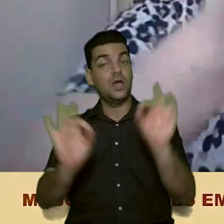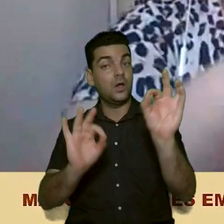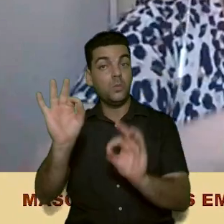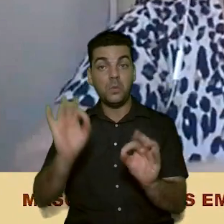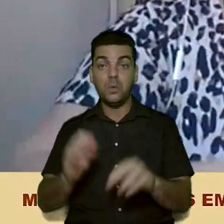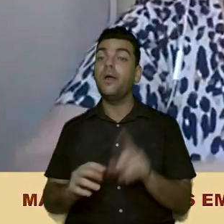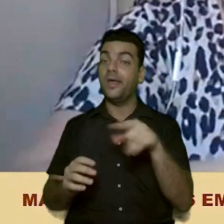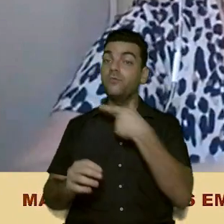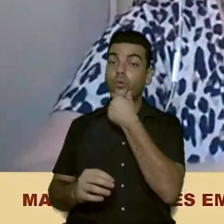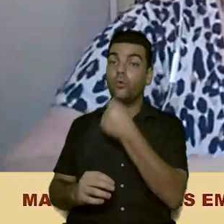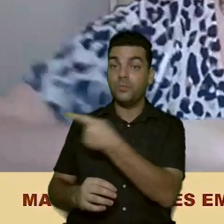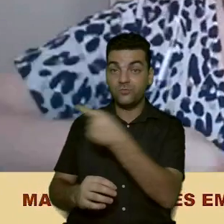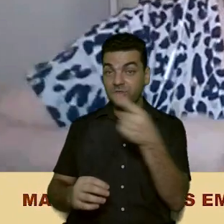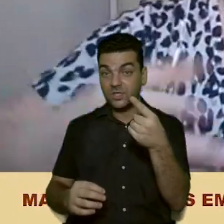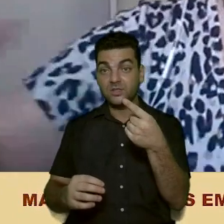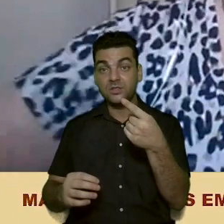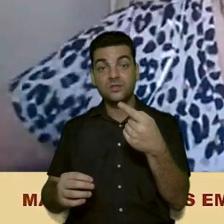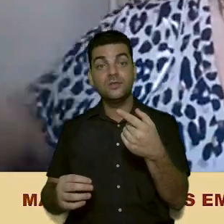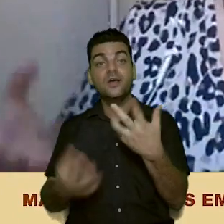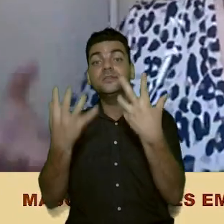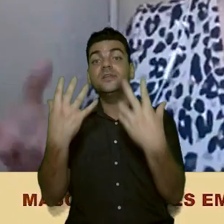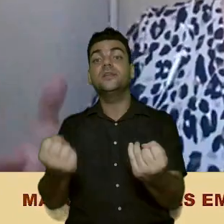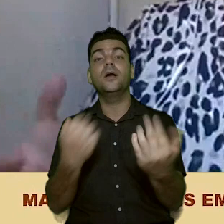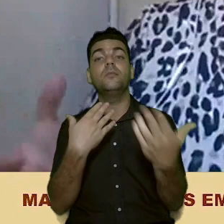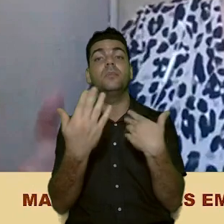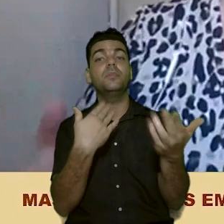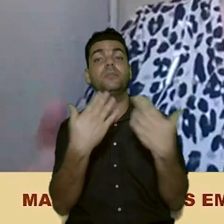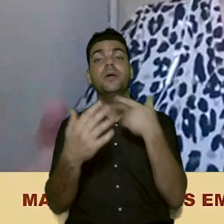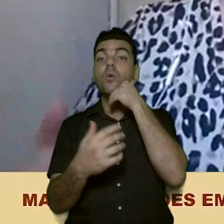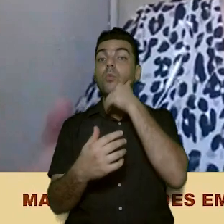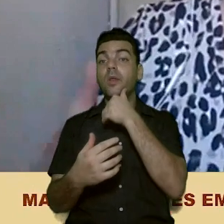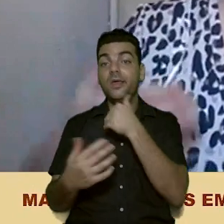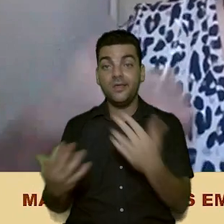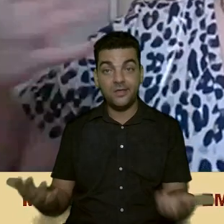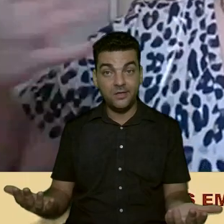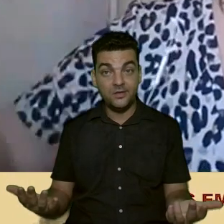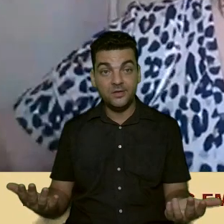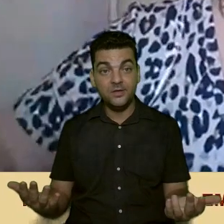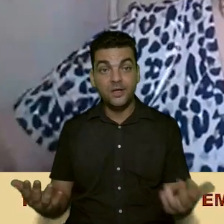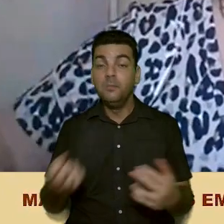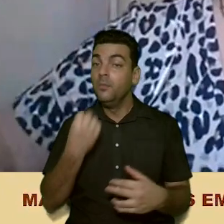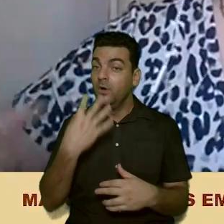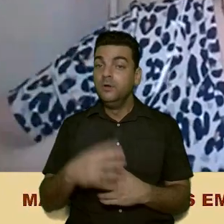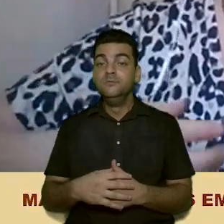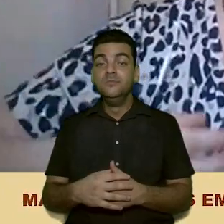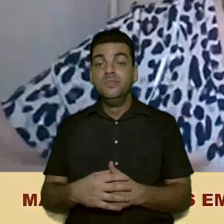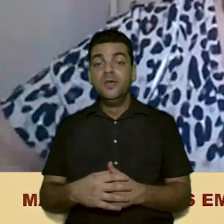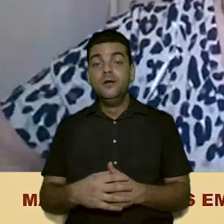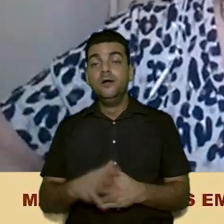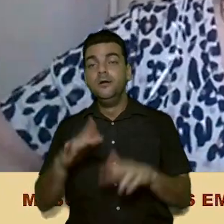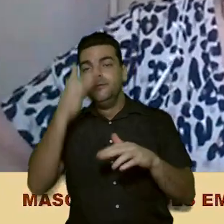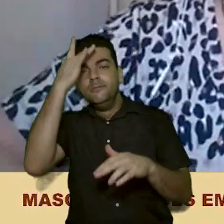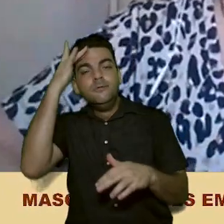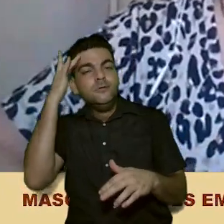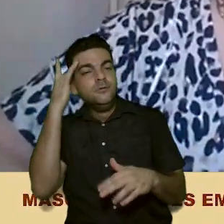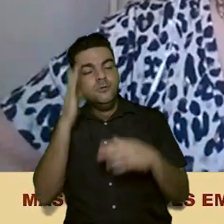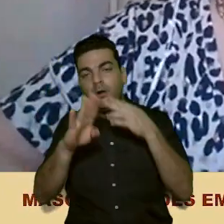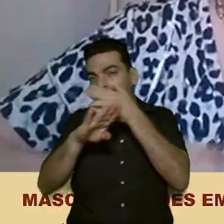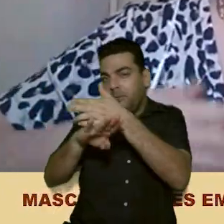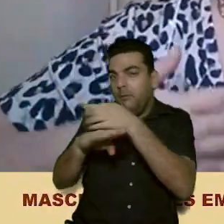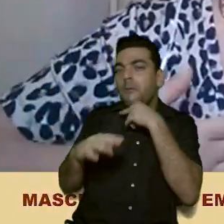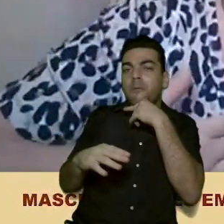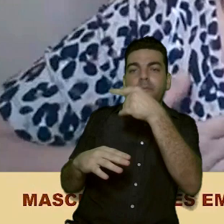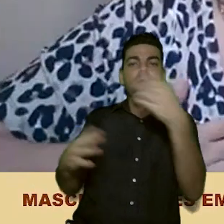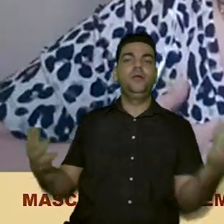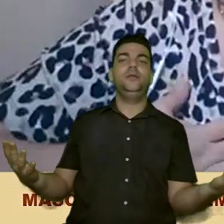homens em posição de poder, abrindo um espaço para discussão para pessoas que normalmente não têm esse espaço, né? Que